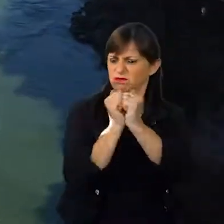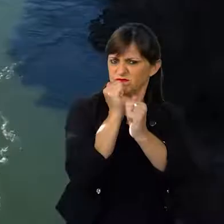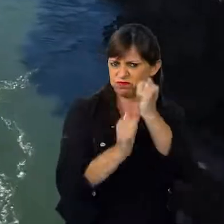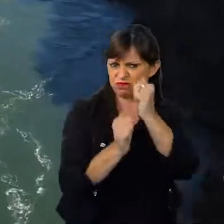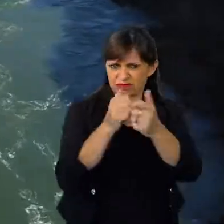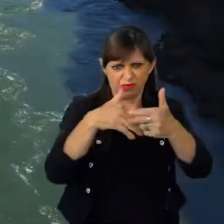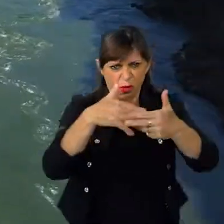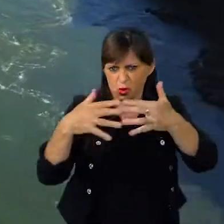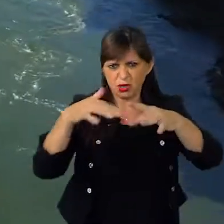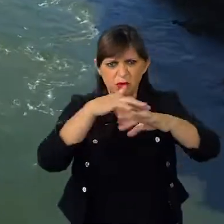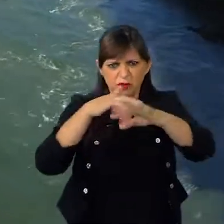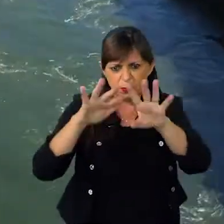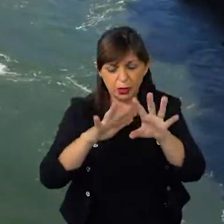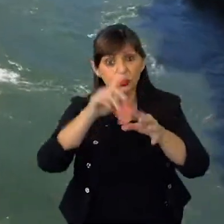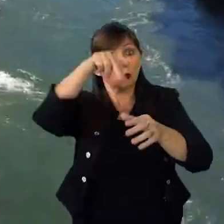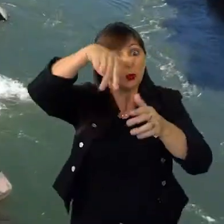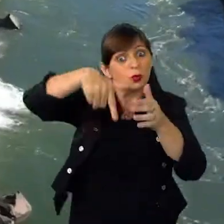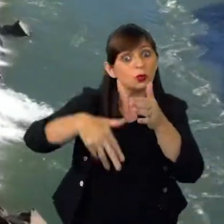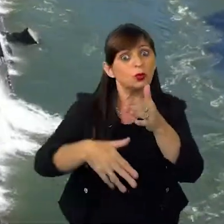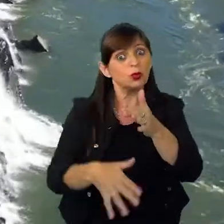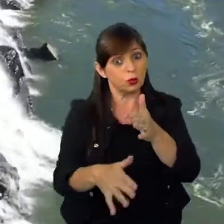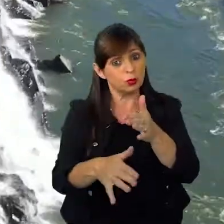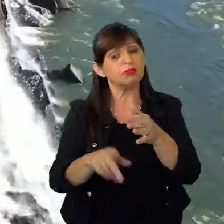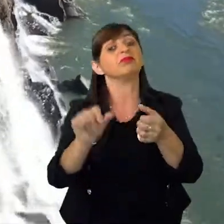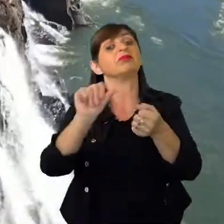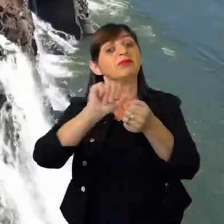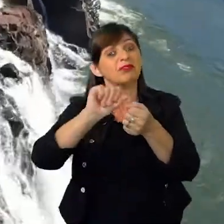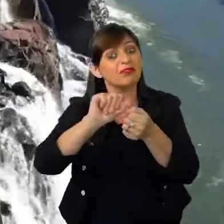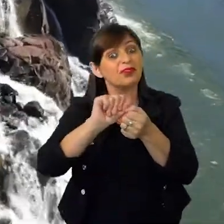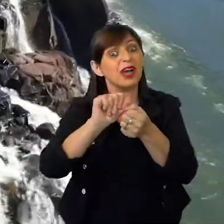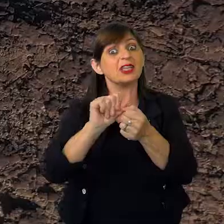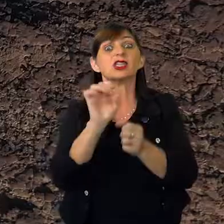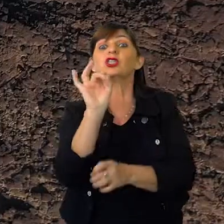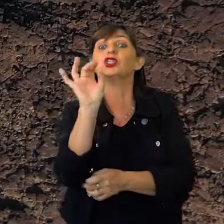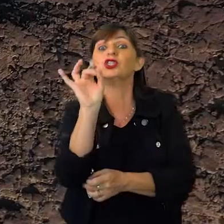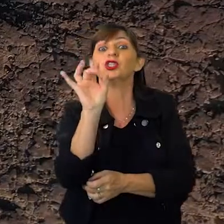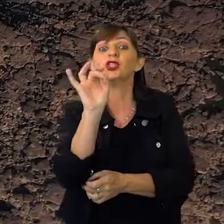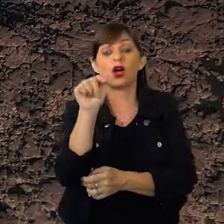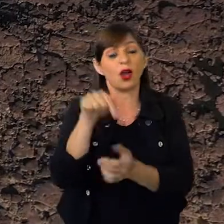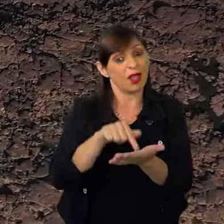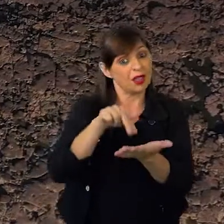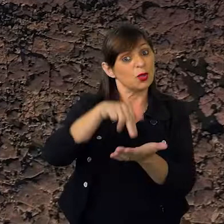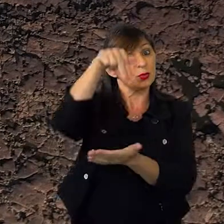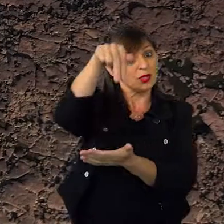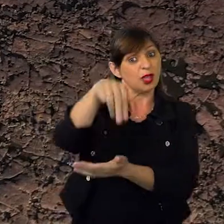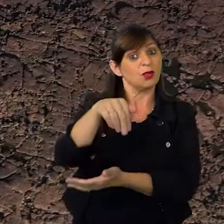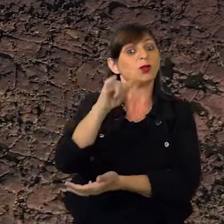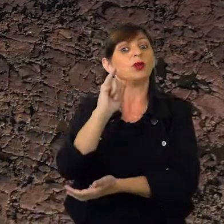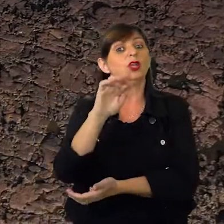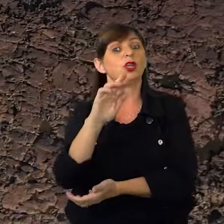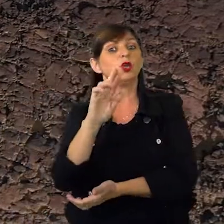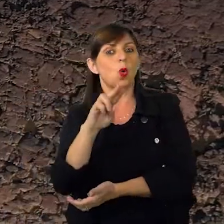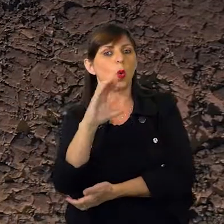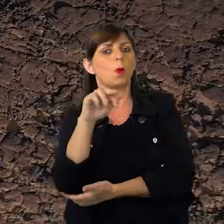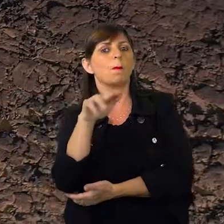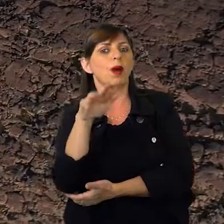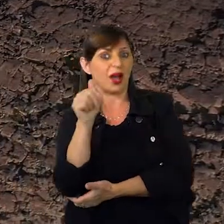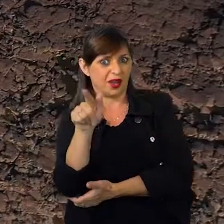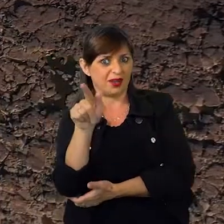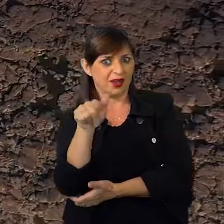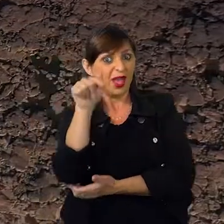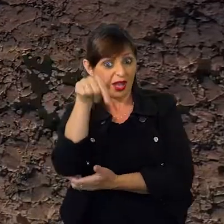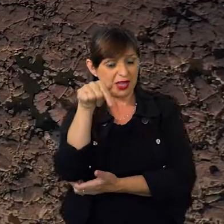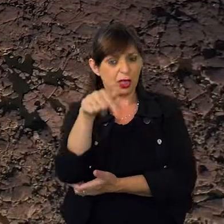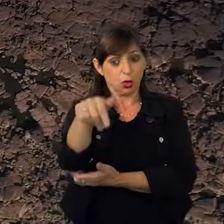e Arroios e coberta por uma importante mas arborizada somente no salto e o pulmão lá do brasileiro é possível observar